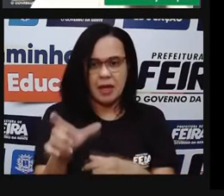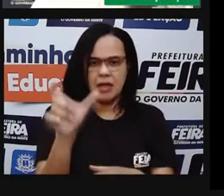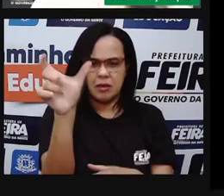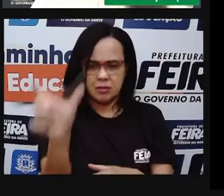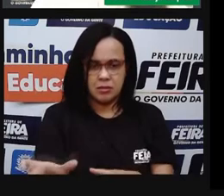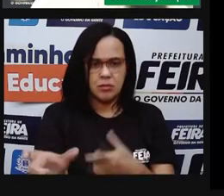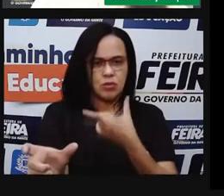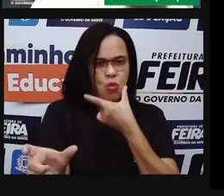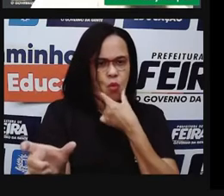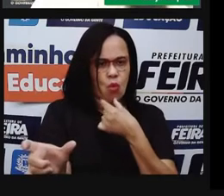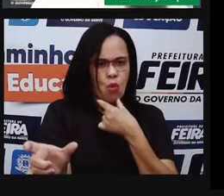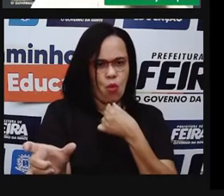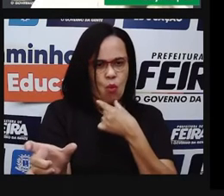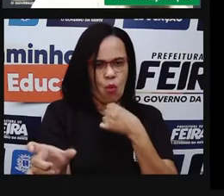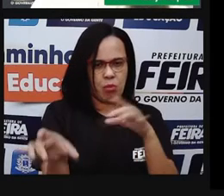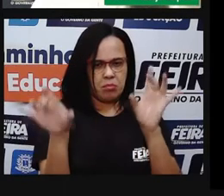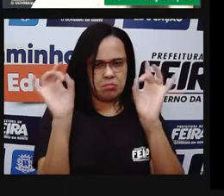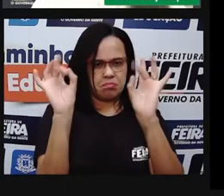também